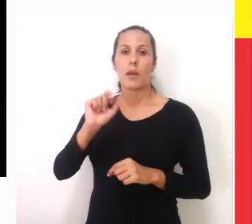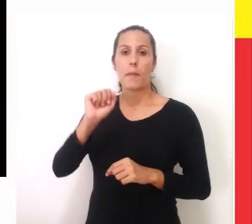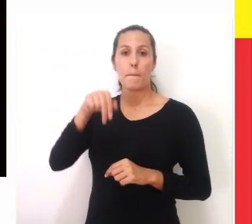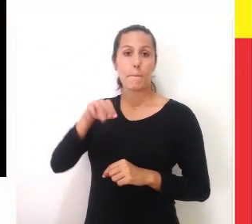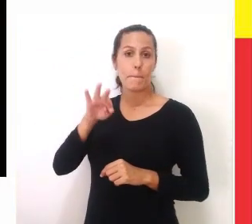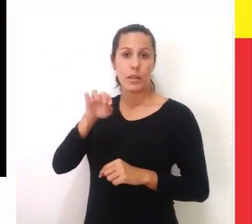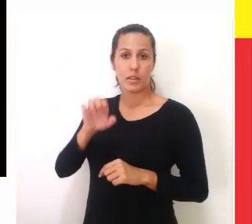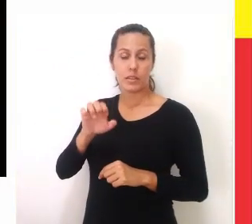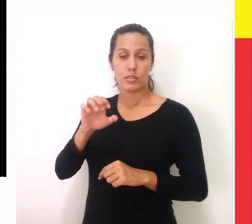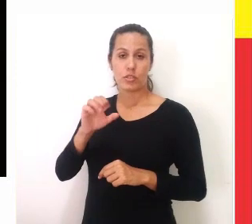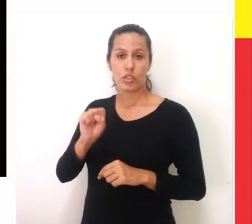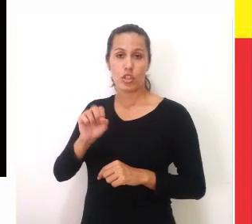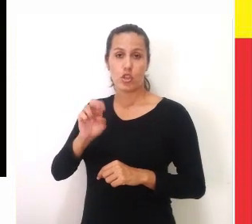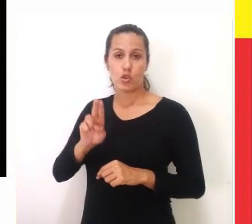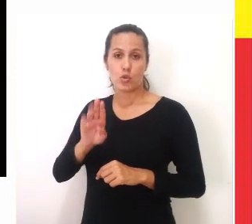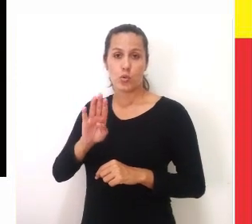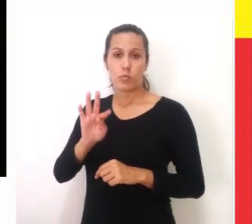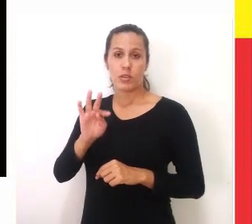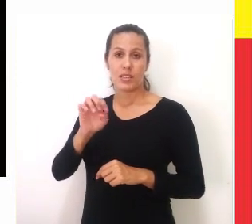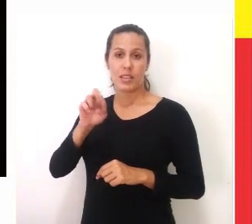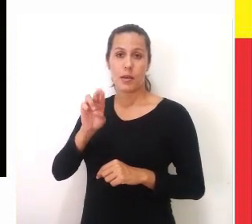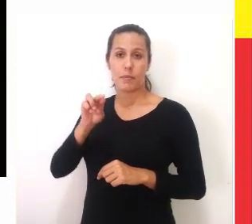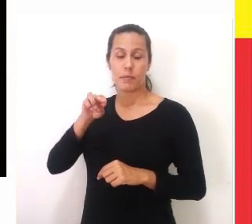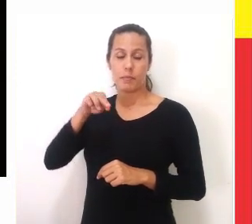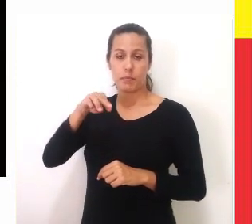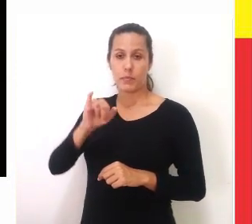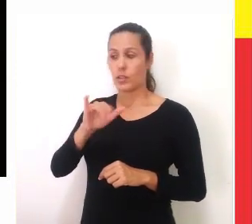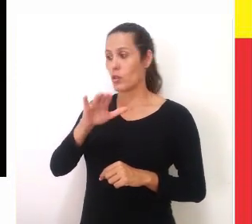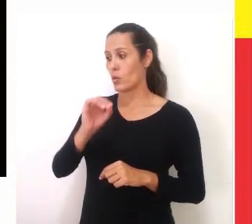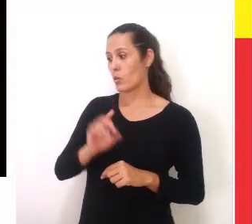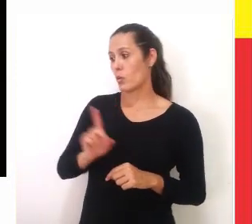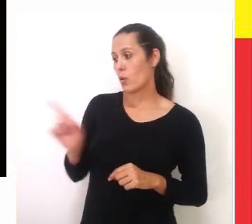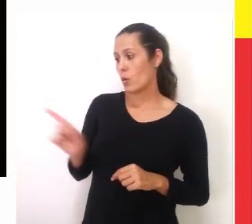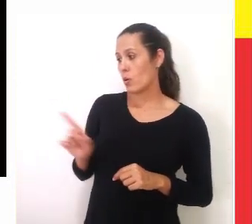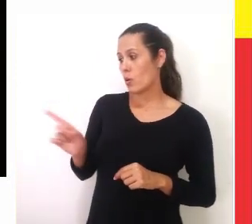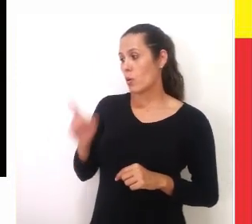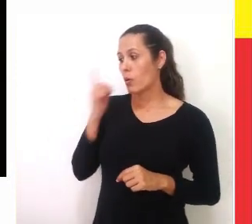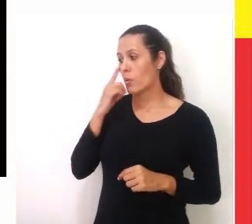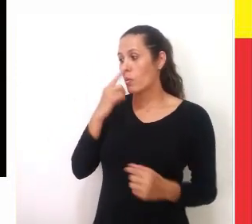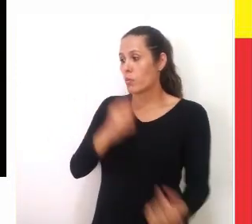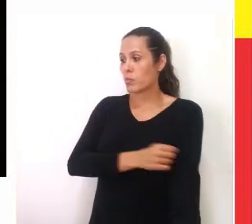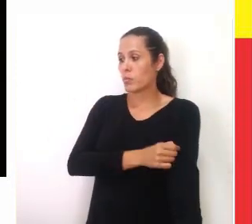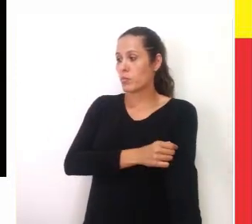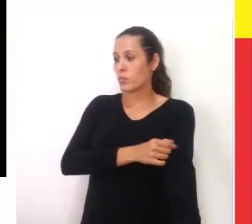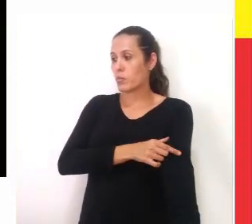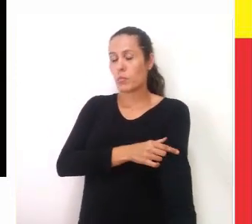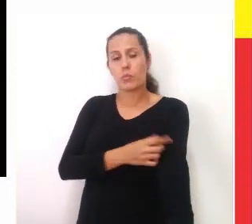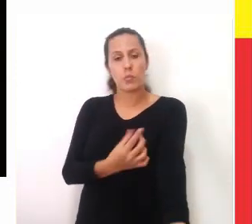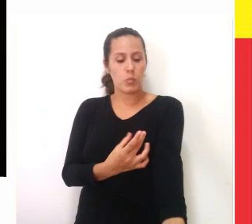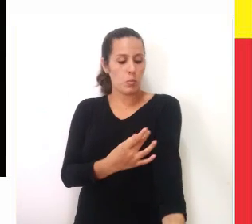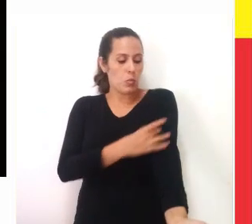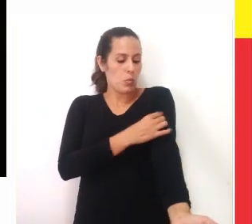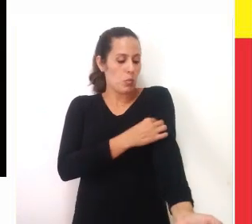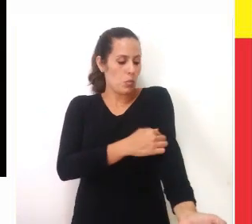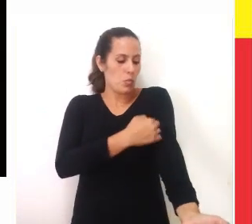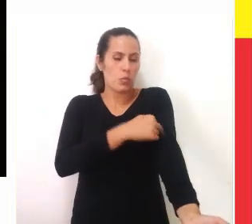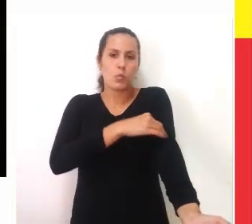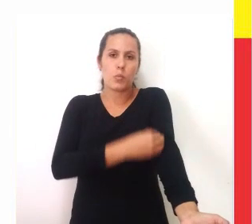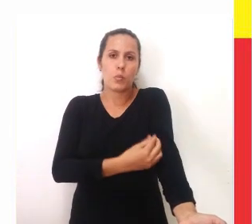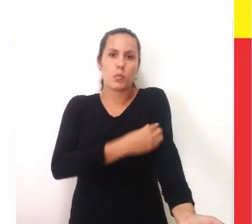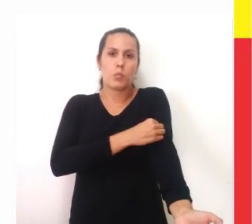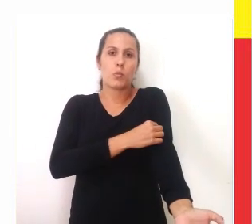implante subdérmico, ok? Olha a imagem aí do implante, do bastonete. A gente vai ter